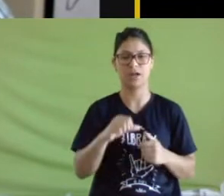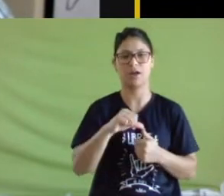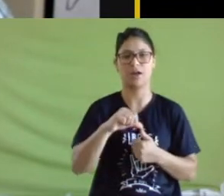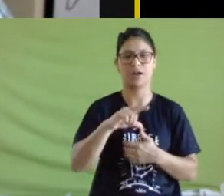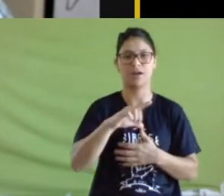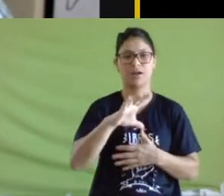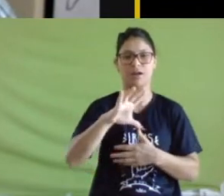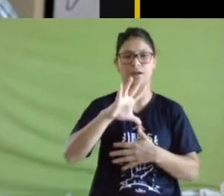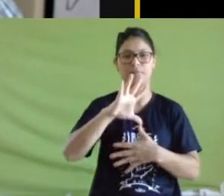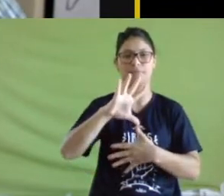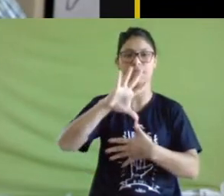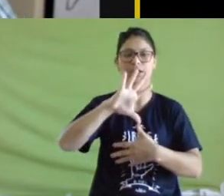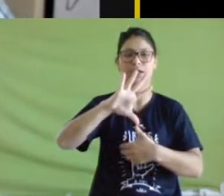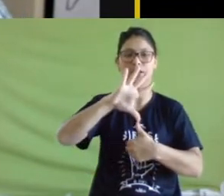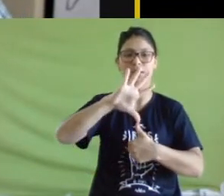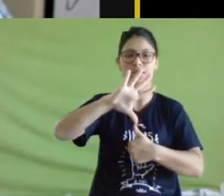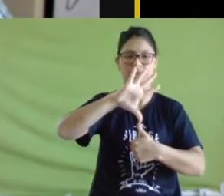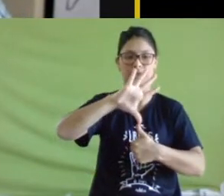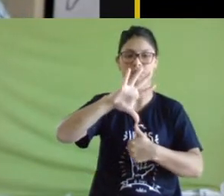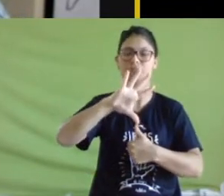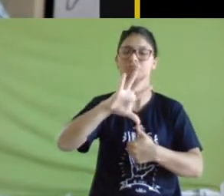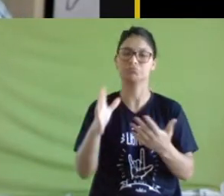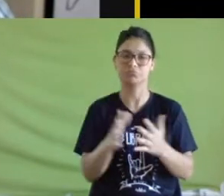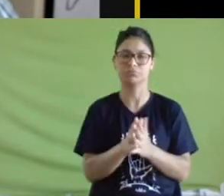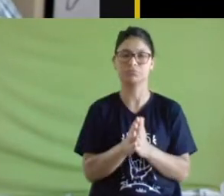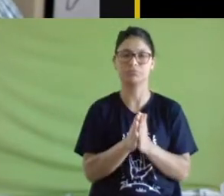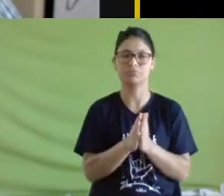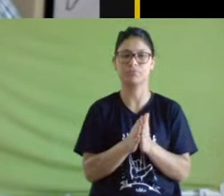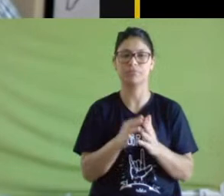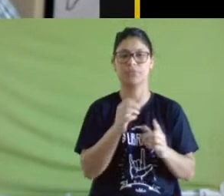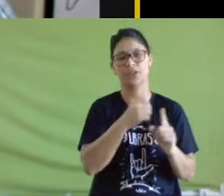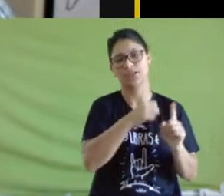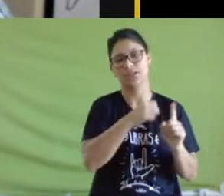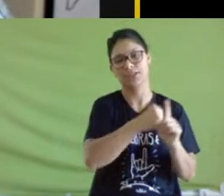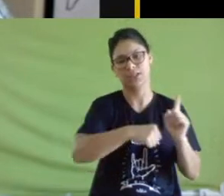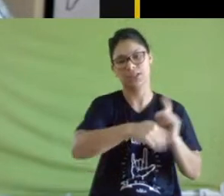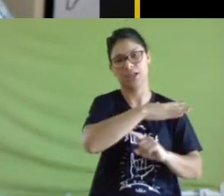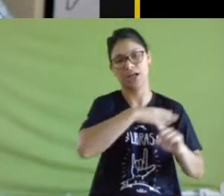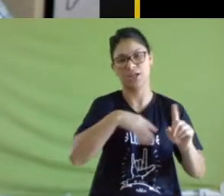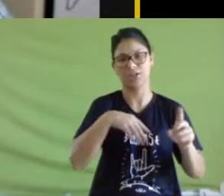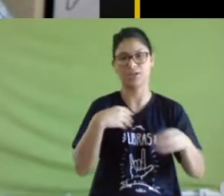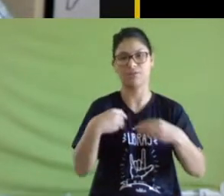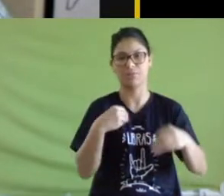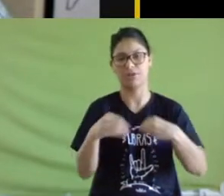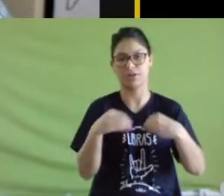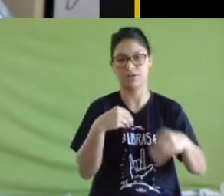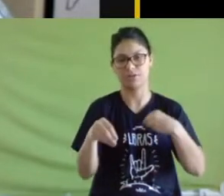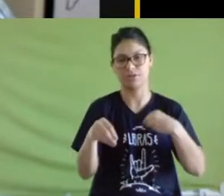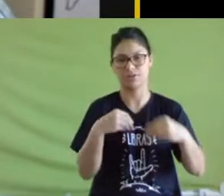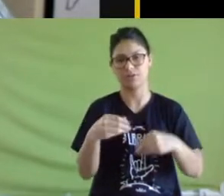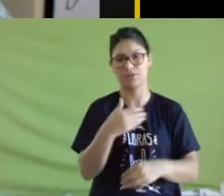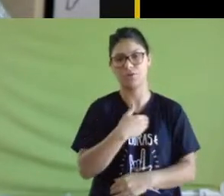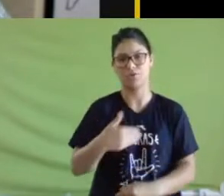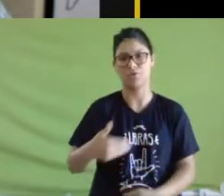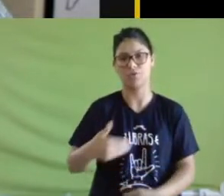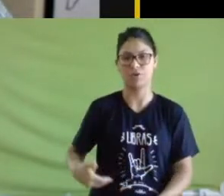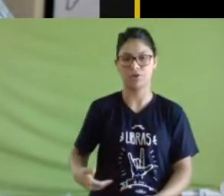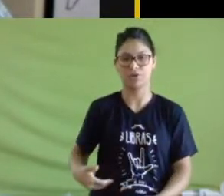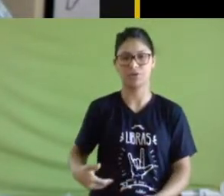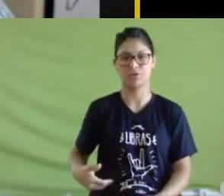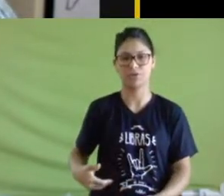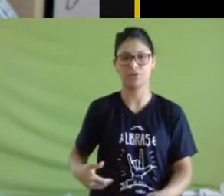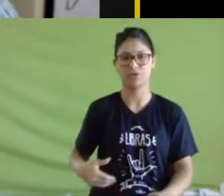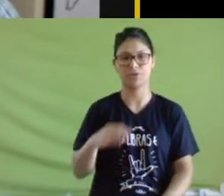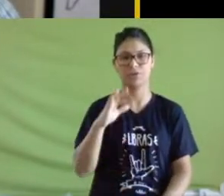de todos. Uma civilização de plástico, em que os governantes são fascistas e psicopatas